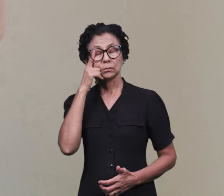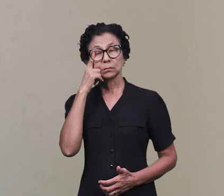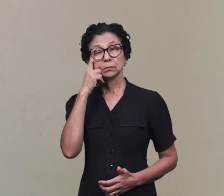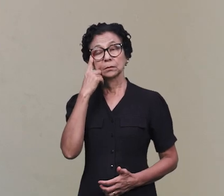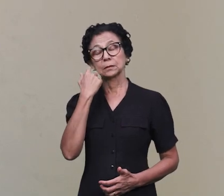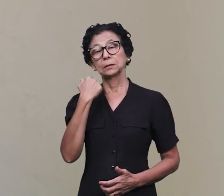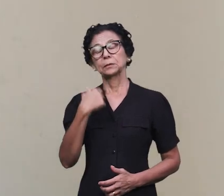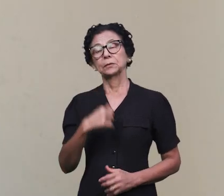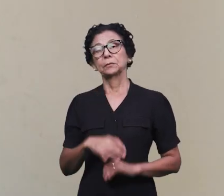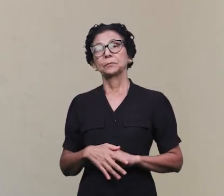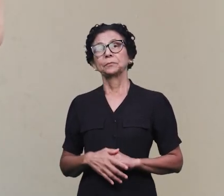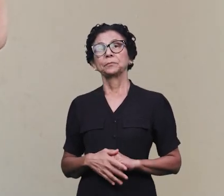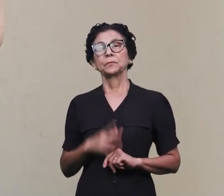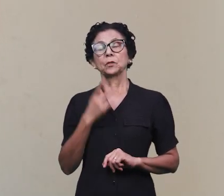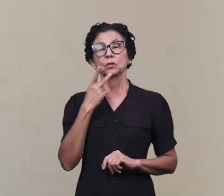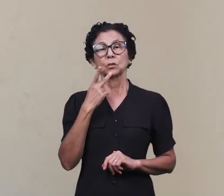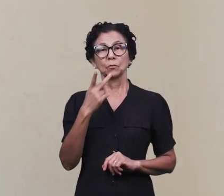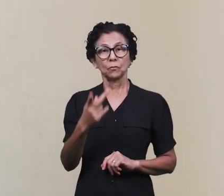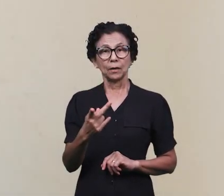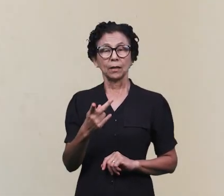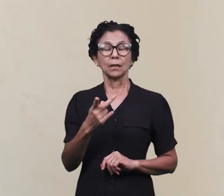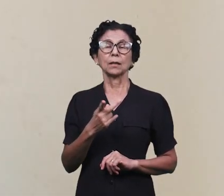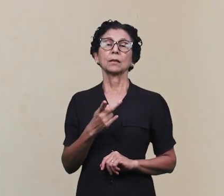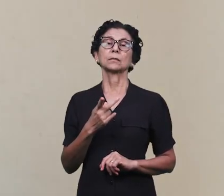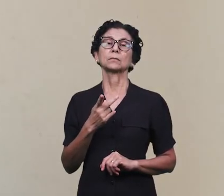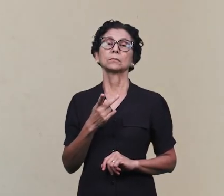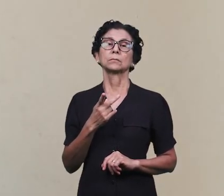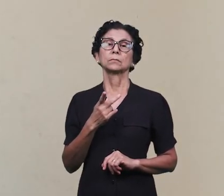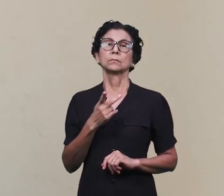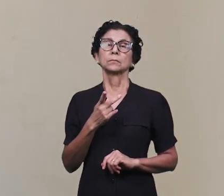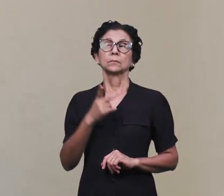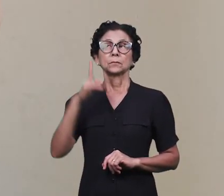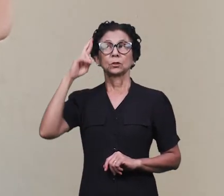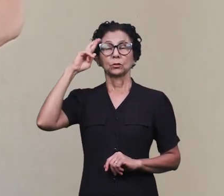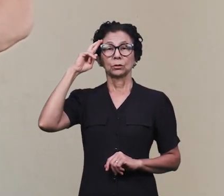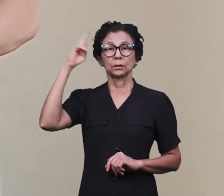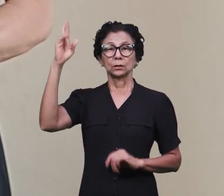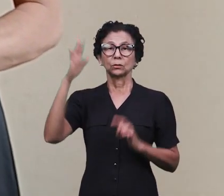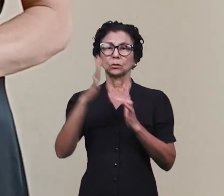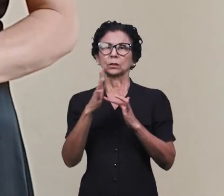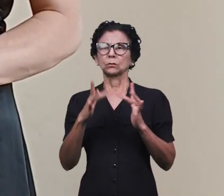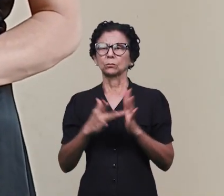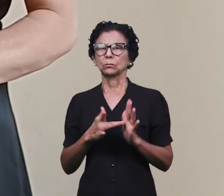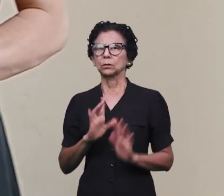um ponto focal para a aula. Aqui nós temos que trazer uma didática para que a